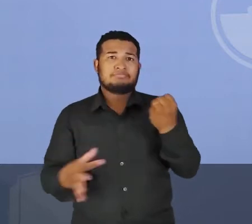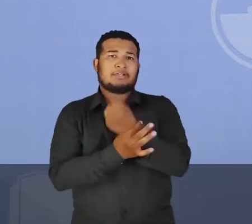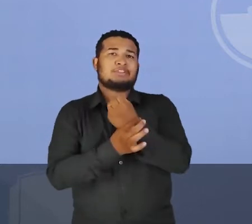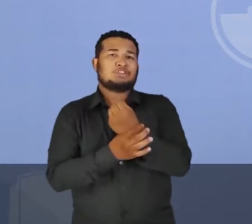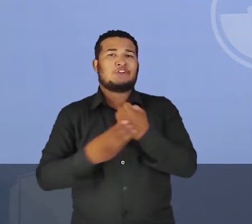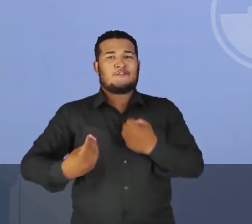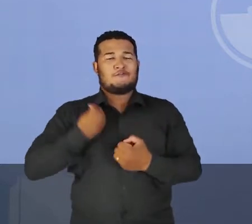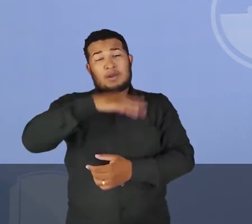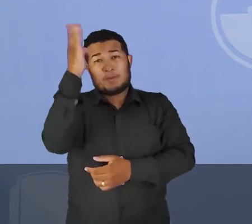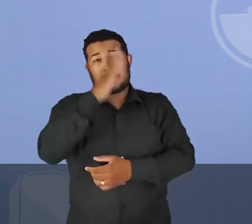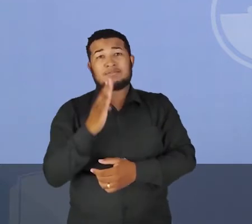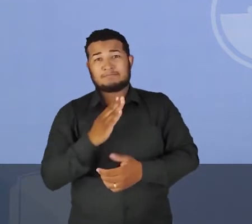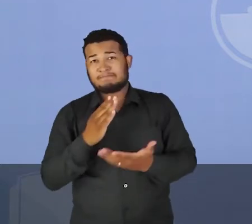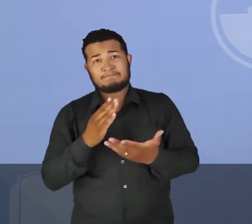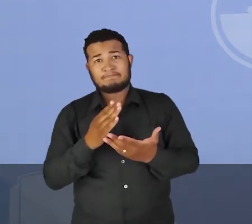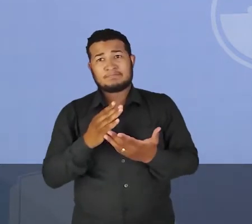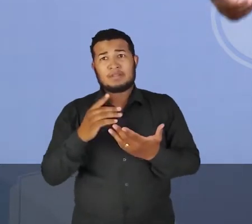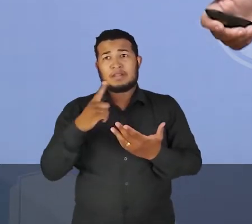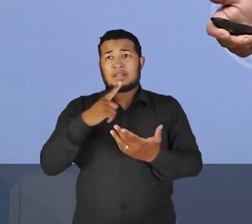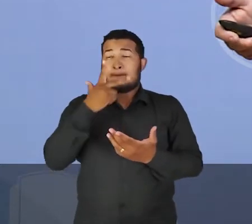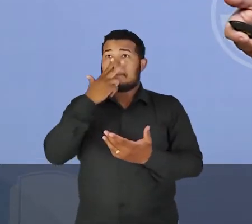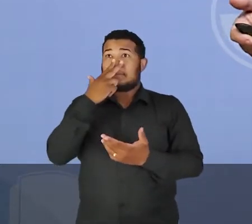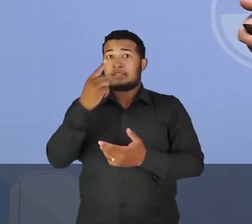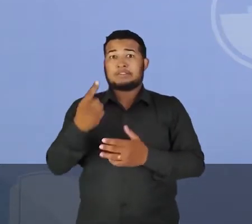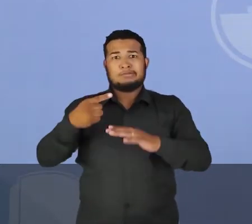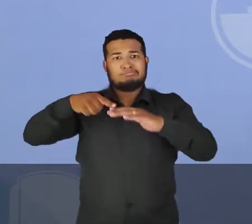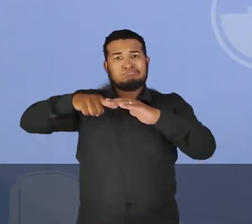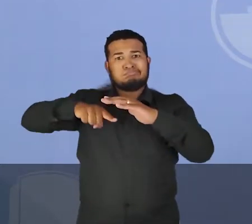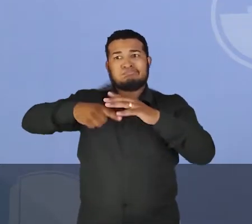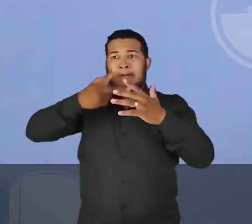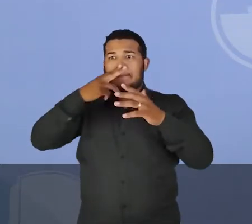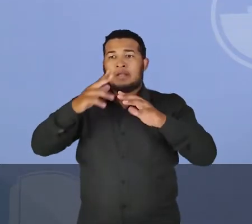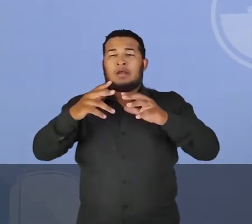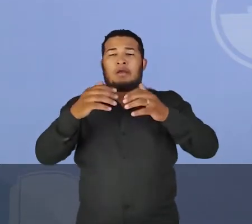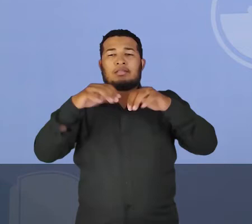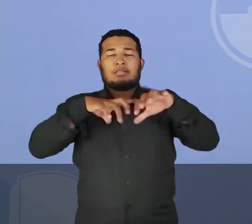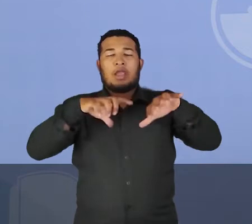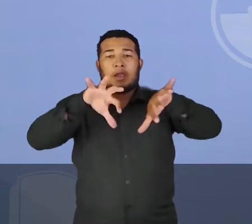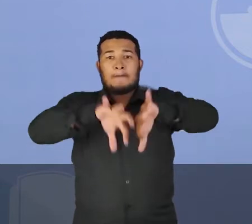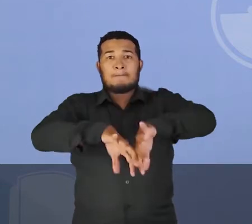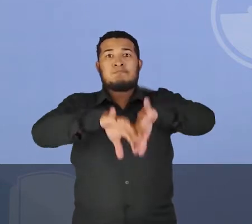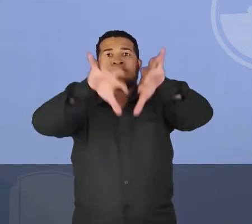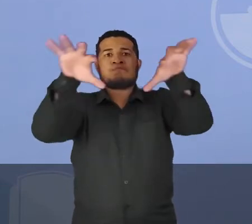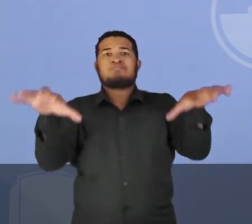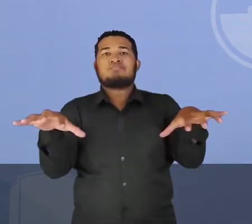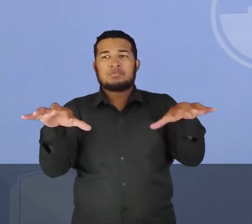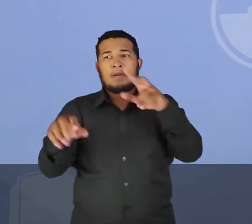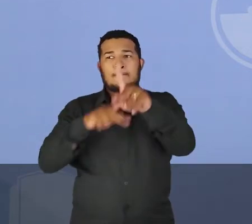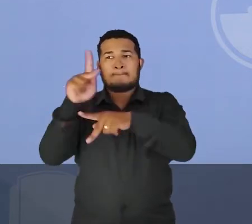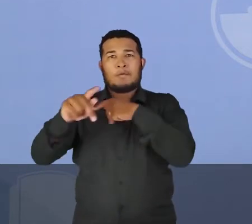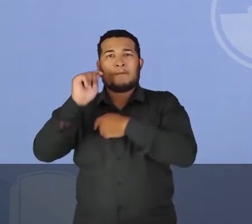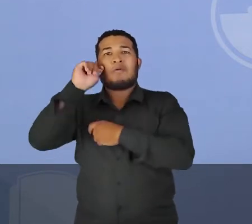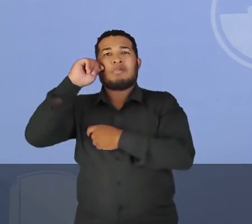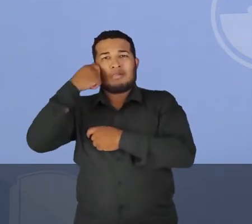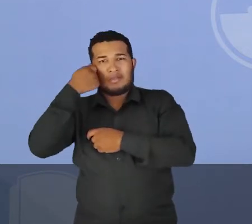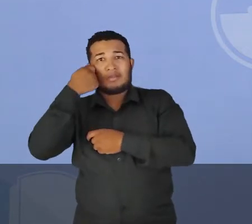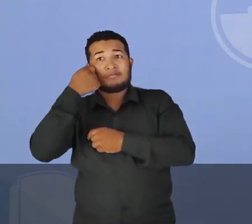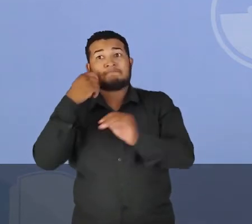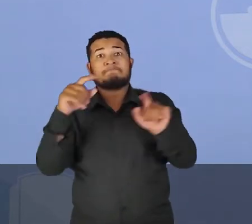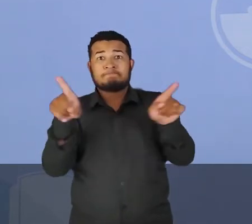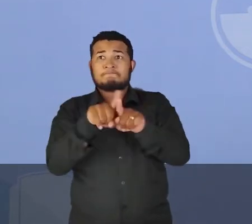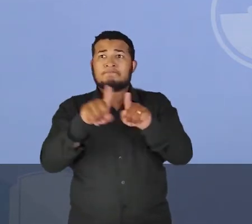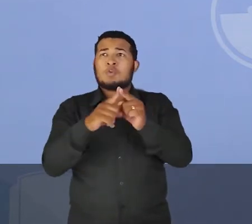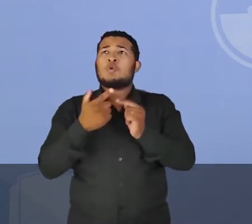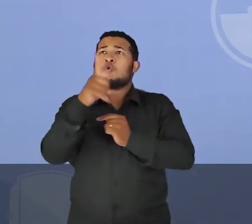cidadã, né? Tem um abismo que é gigantesco, que segrega não só a população negra, mas